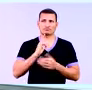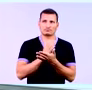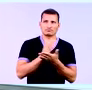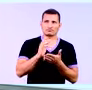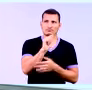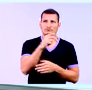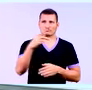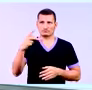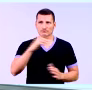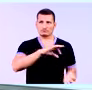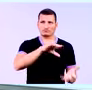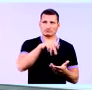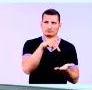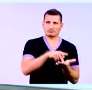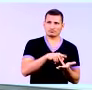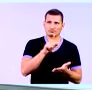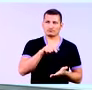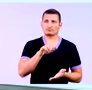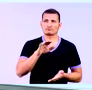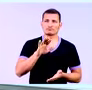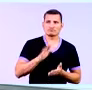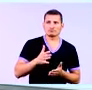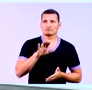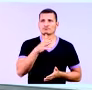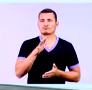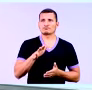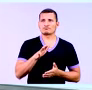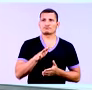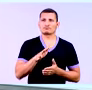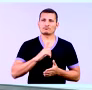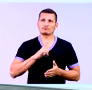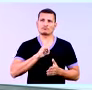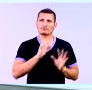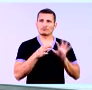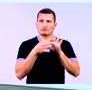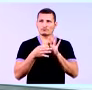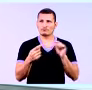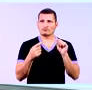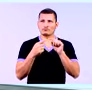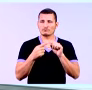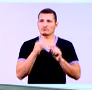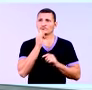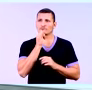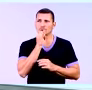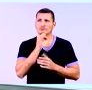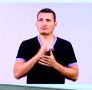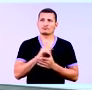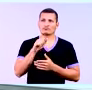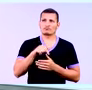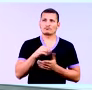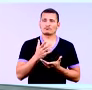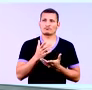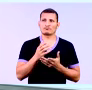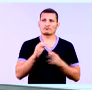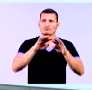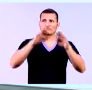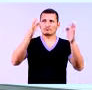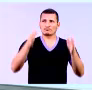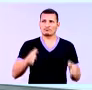assim no mundo real que são mais ou menos dessa forma, que implementam esse conceito, né? Um exemplo clássico é o funcionamento de um caixa